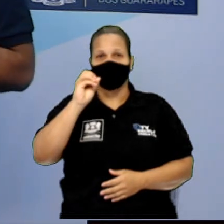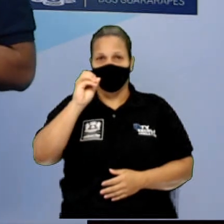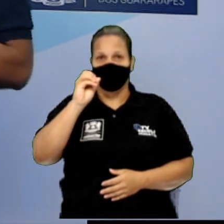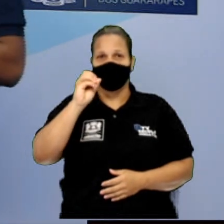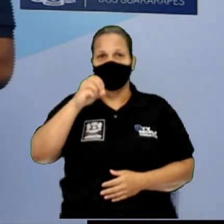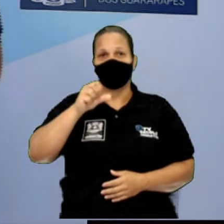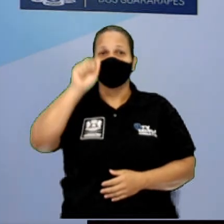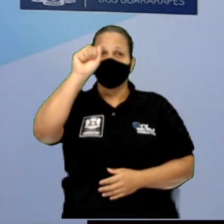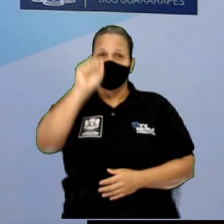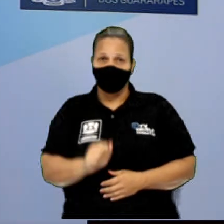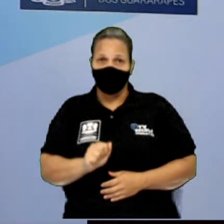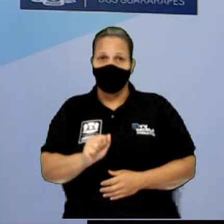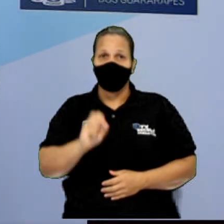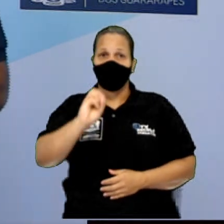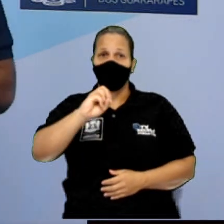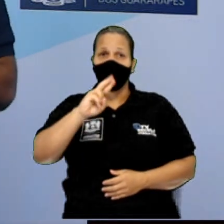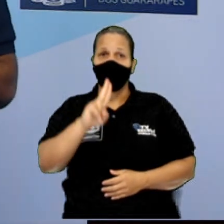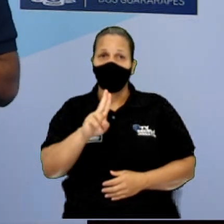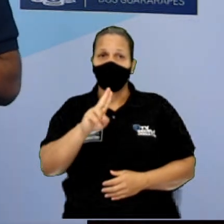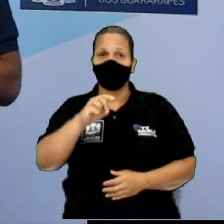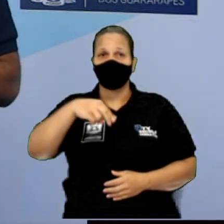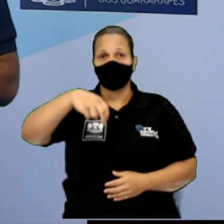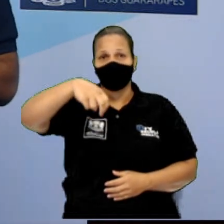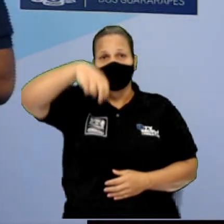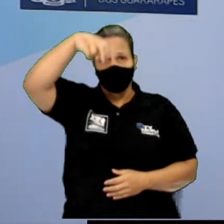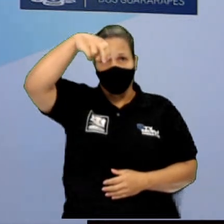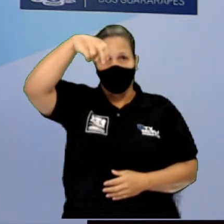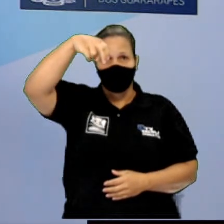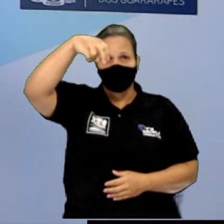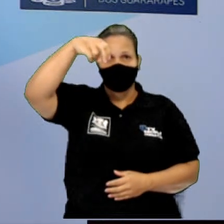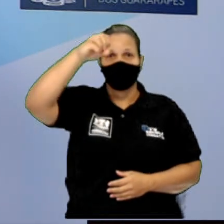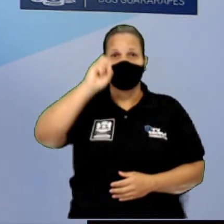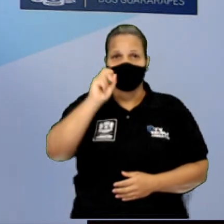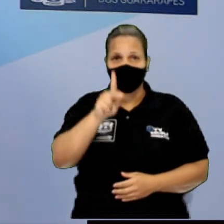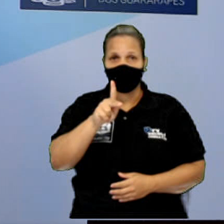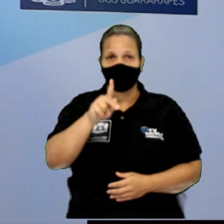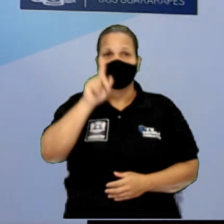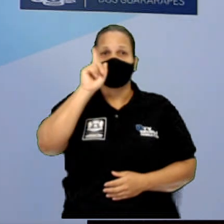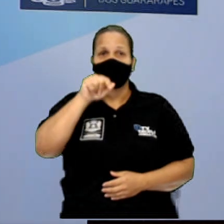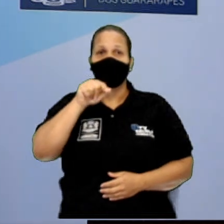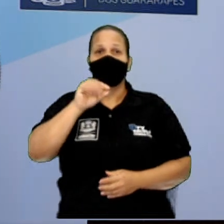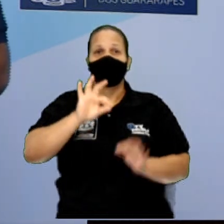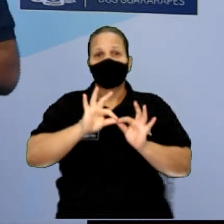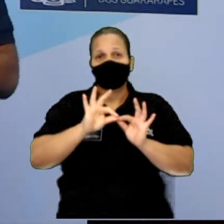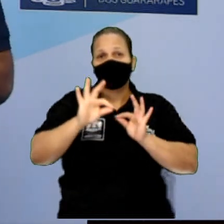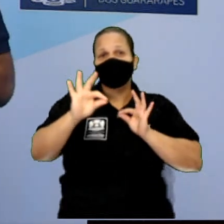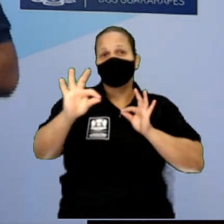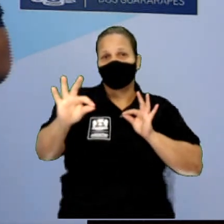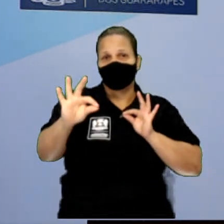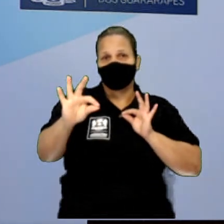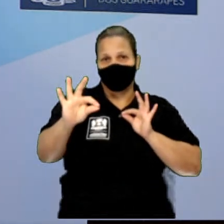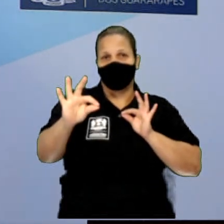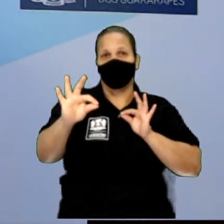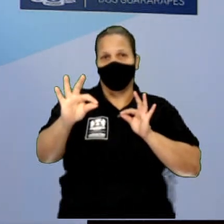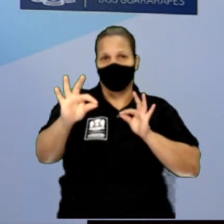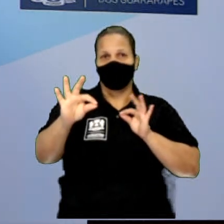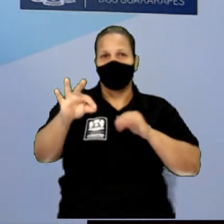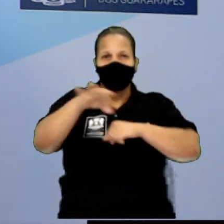norte. Latitude é a distância para essa linha do Equador medida em graus.